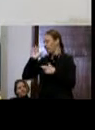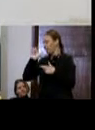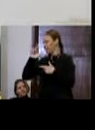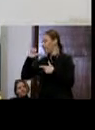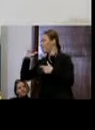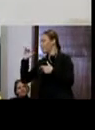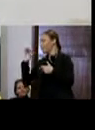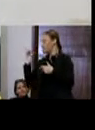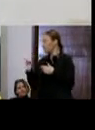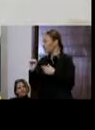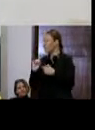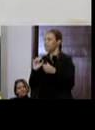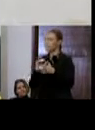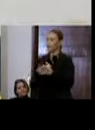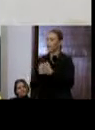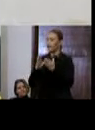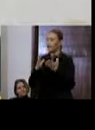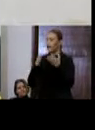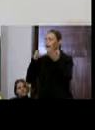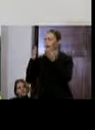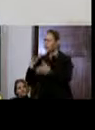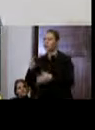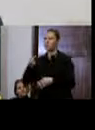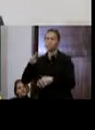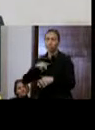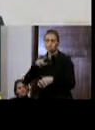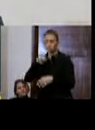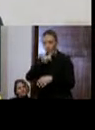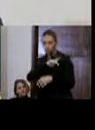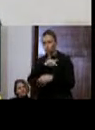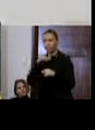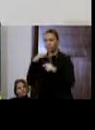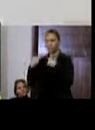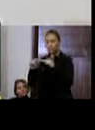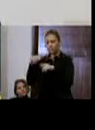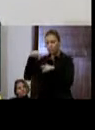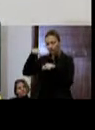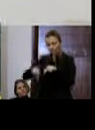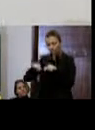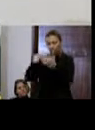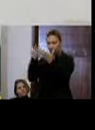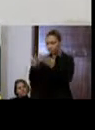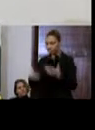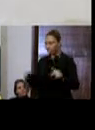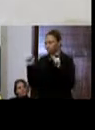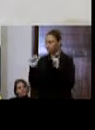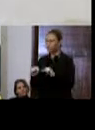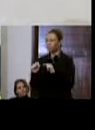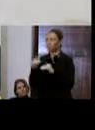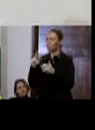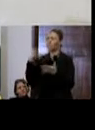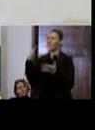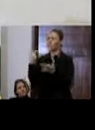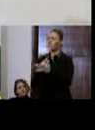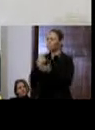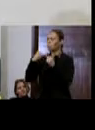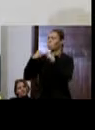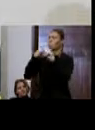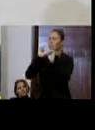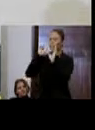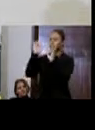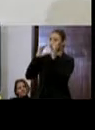A participação do Ministério Público do Trabalho neste evento se dá a partir de um